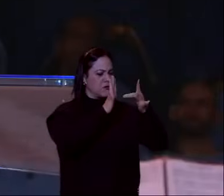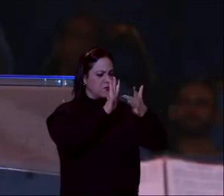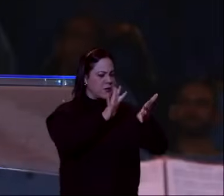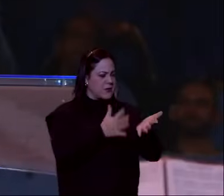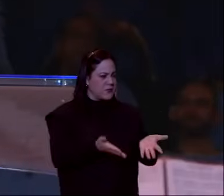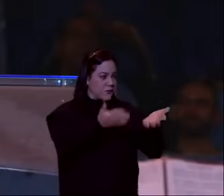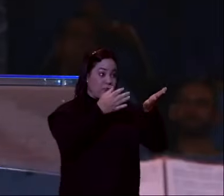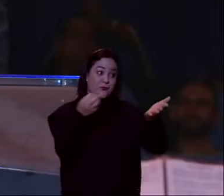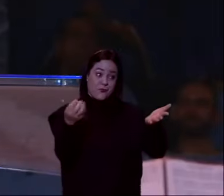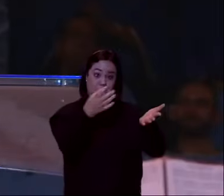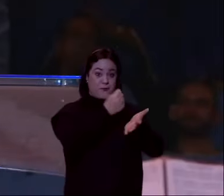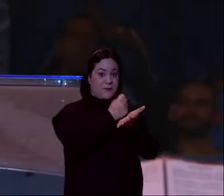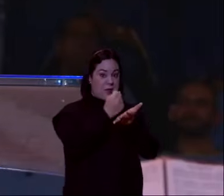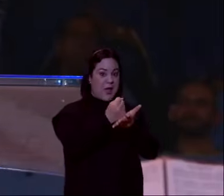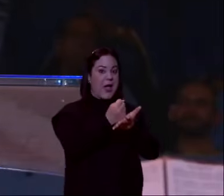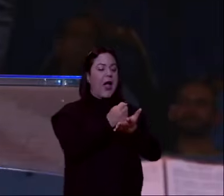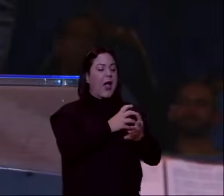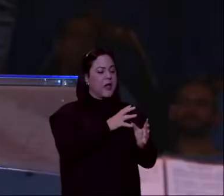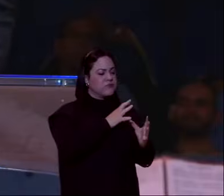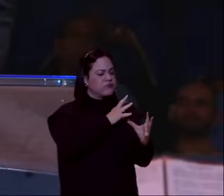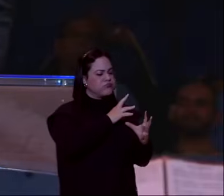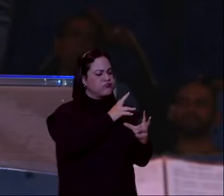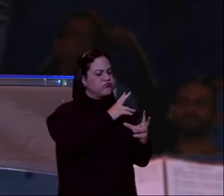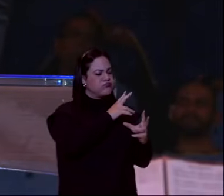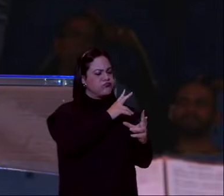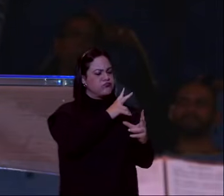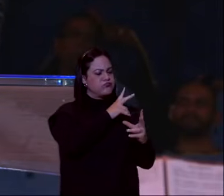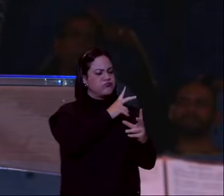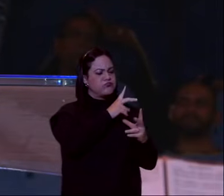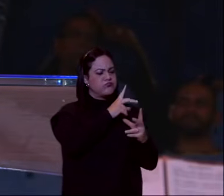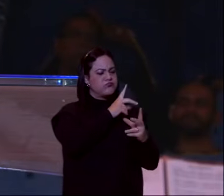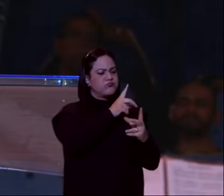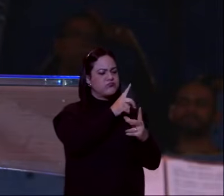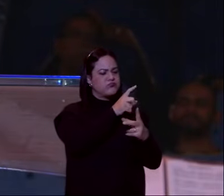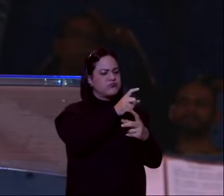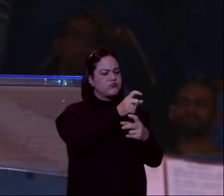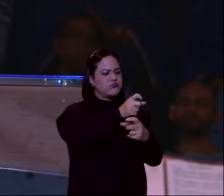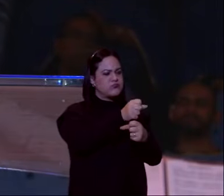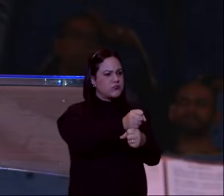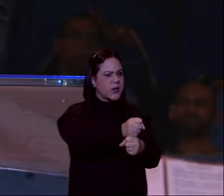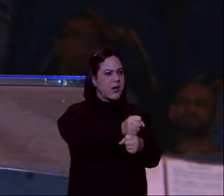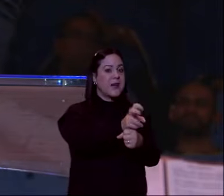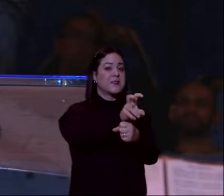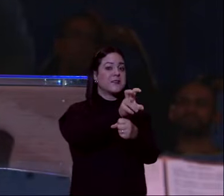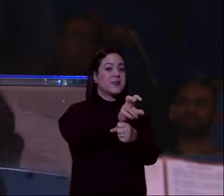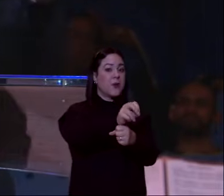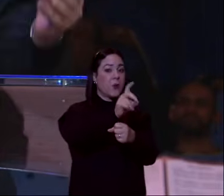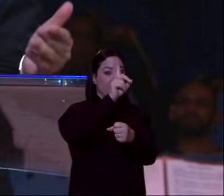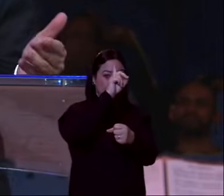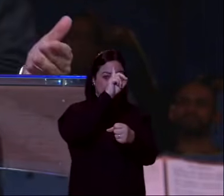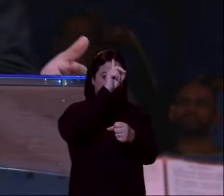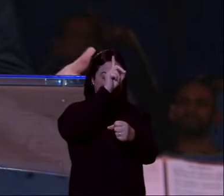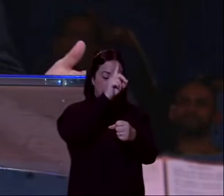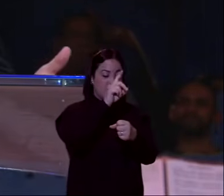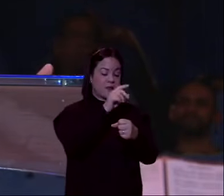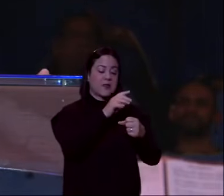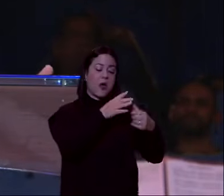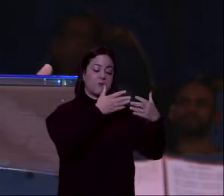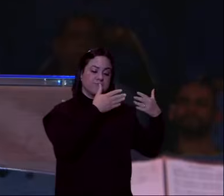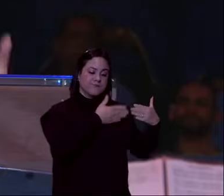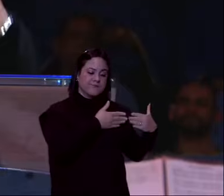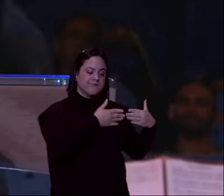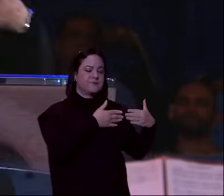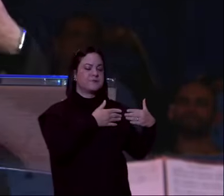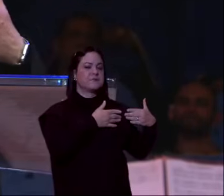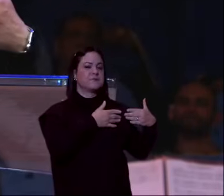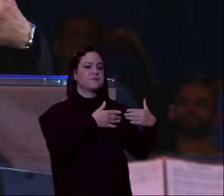a contagem começa com a primícia de Jesus Cristo, o primeiro ressuscitado dentre os